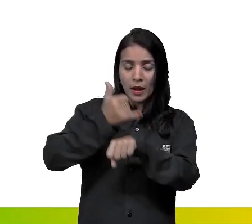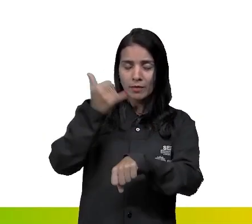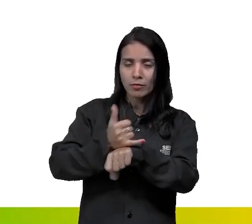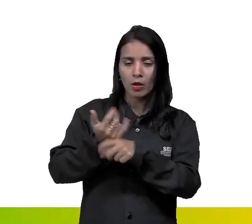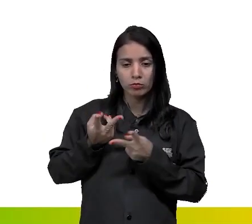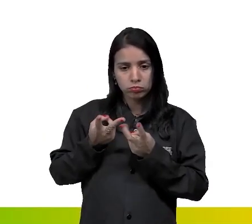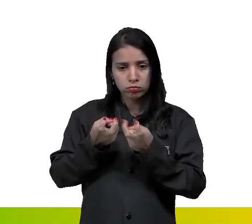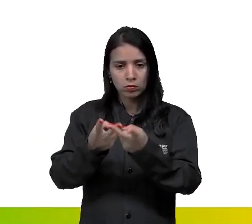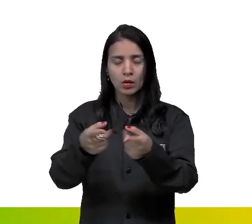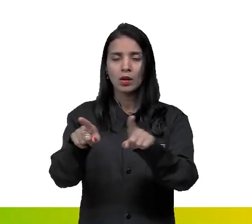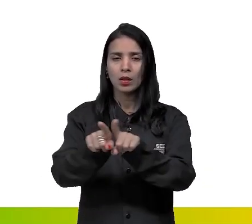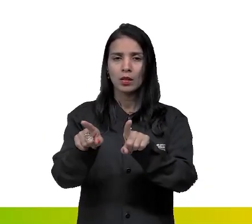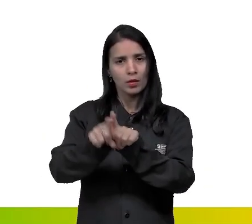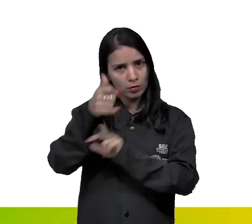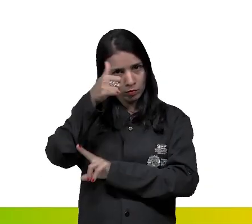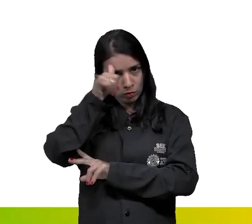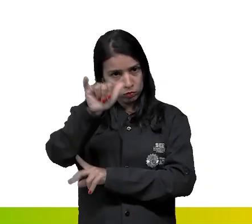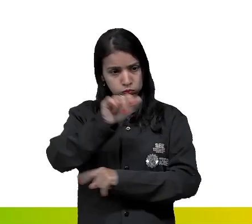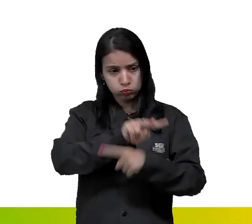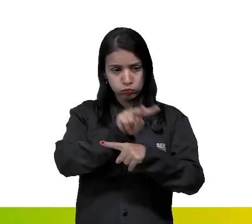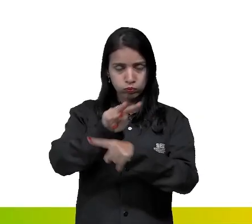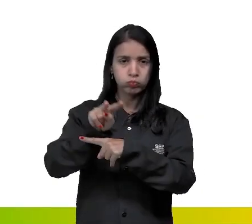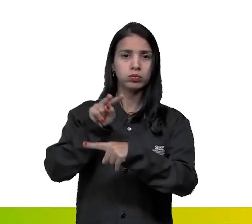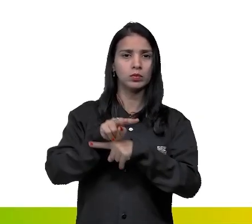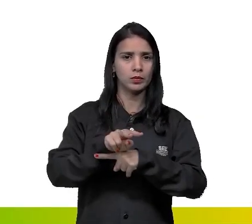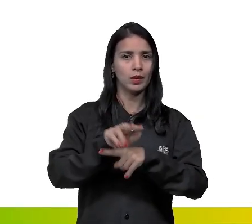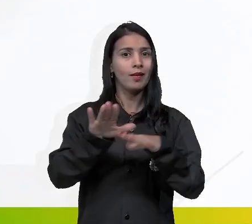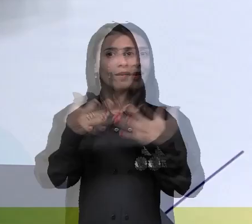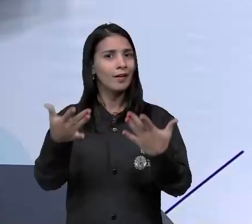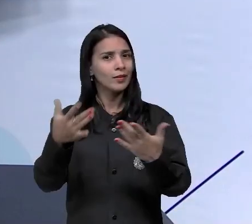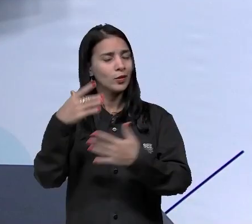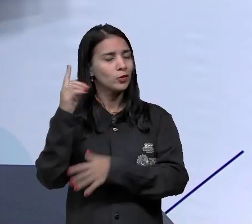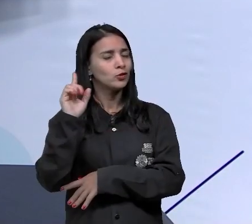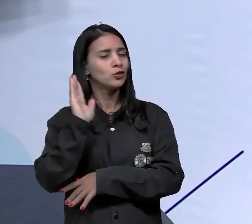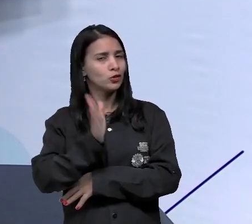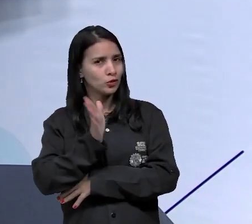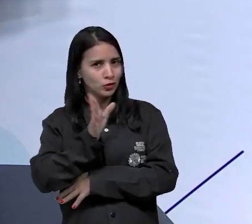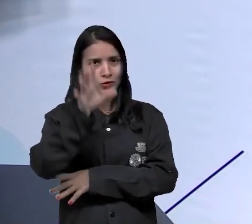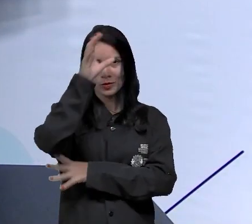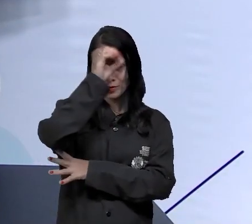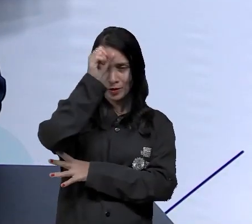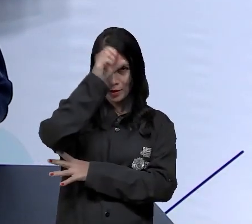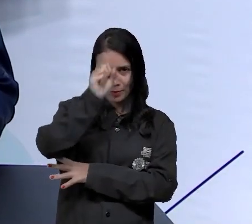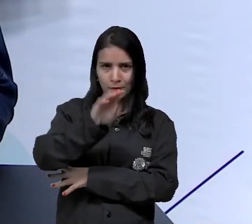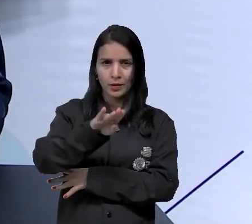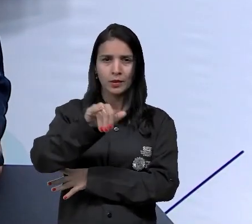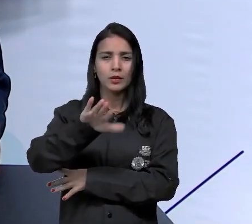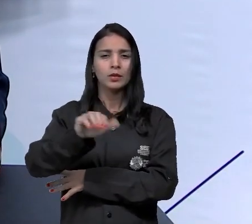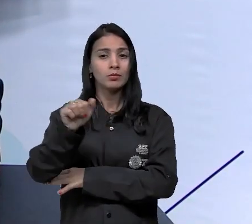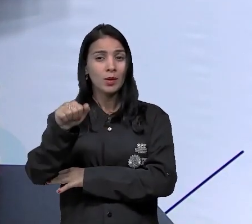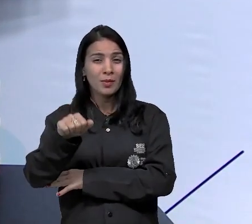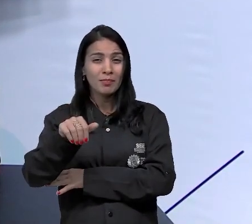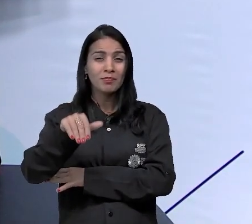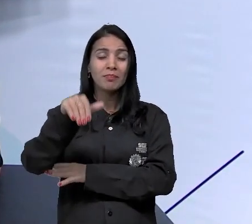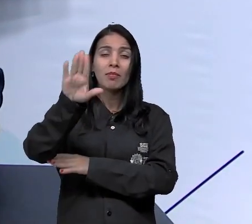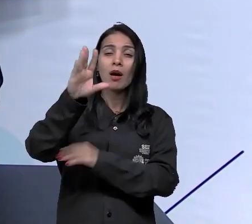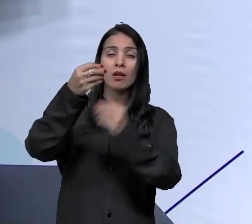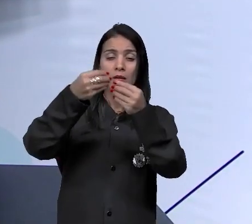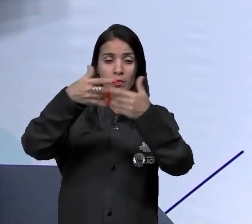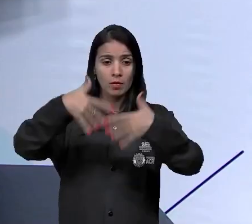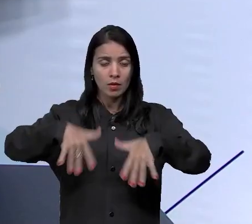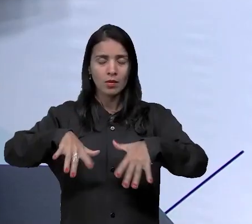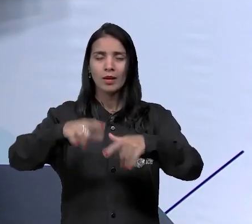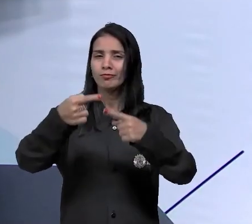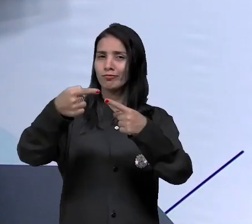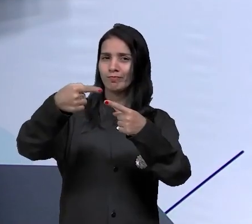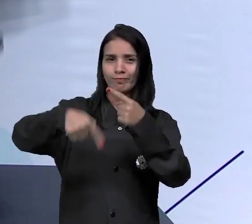pecuária. Então, a gente aprendeu qual dos biomas é o mais devastado. A gente já pode cancelar aqui a alternativa C, que